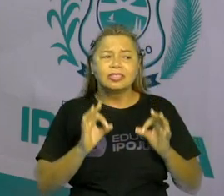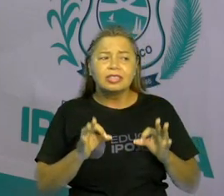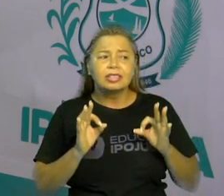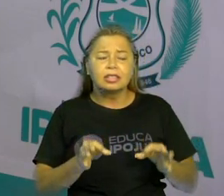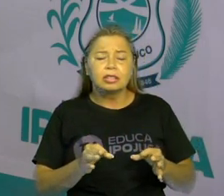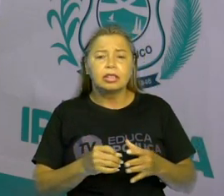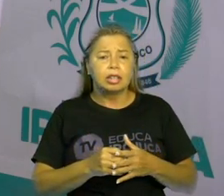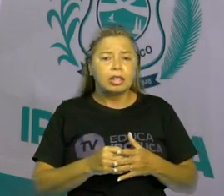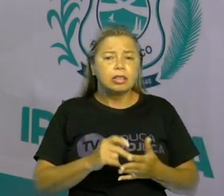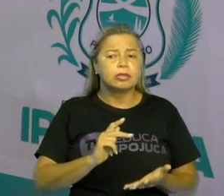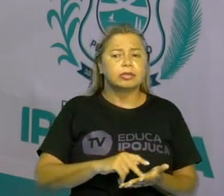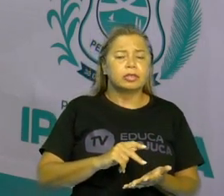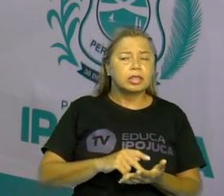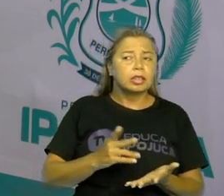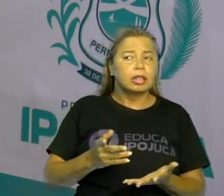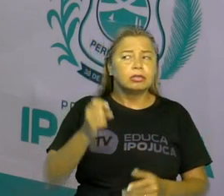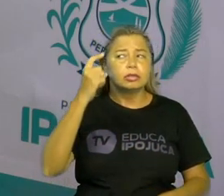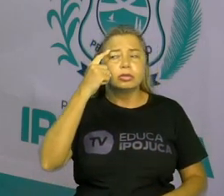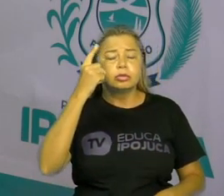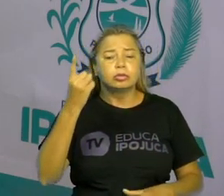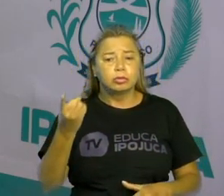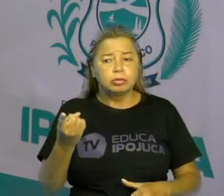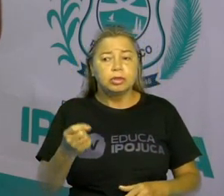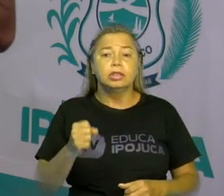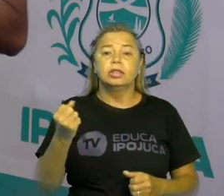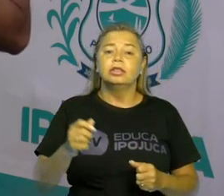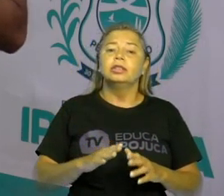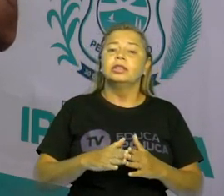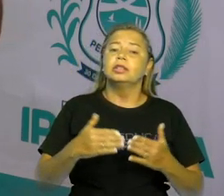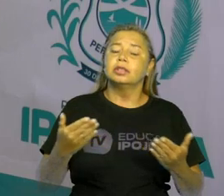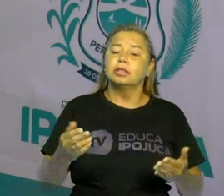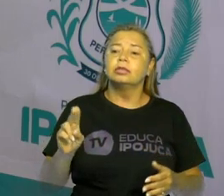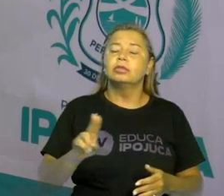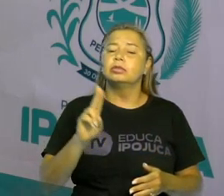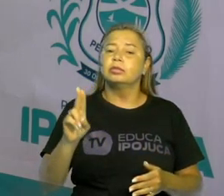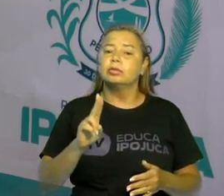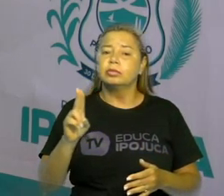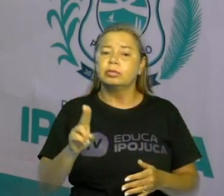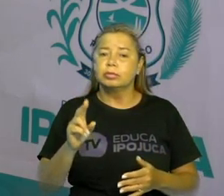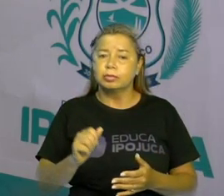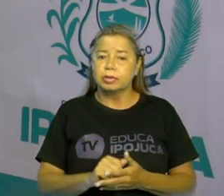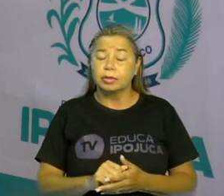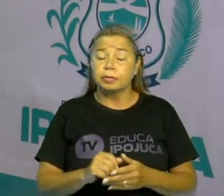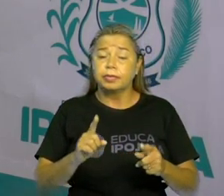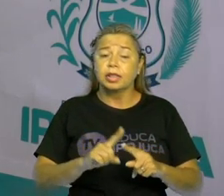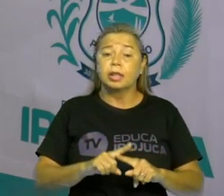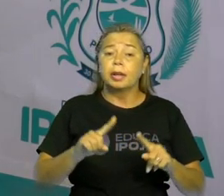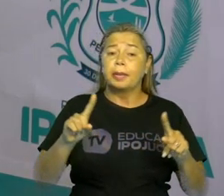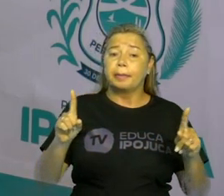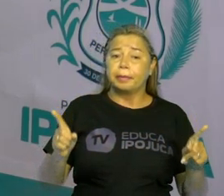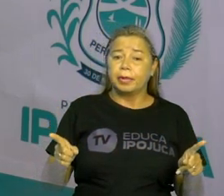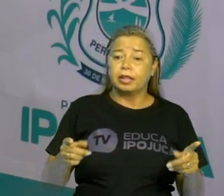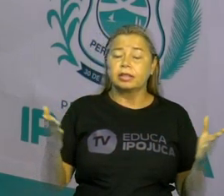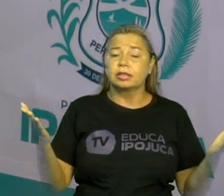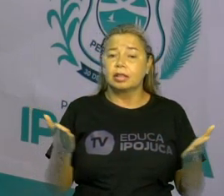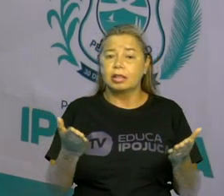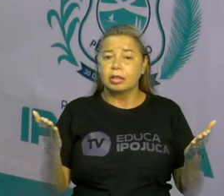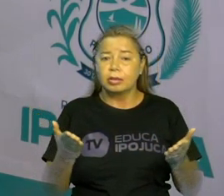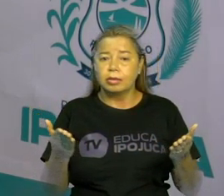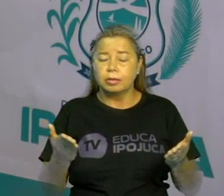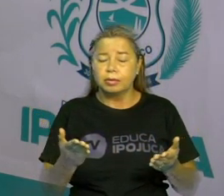ou não já o gol hein tio você vai utilizá-lo quando você planeja algo que está